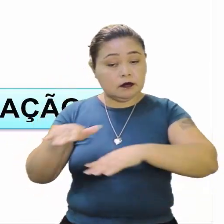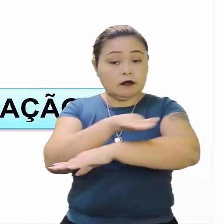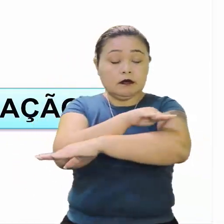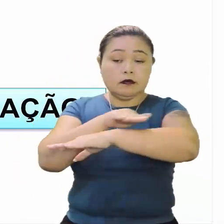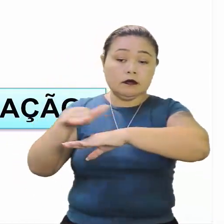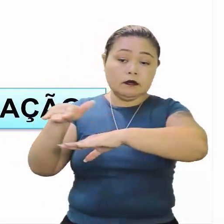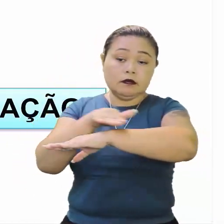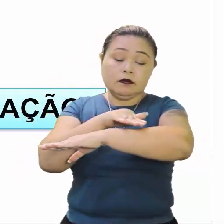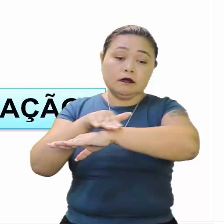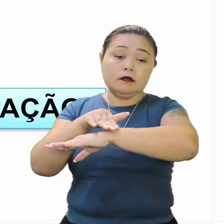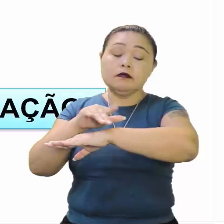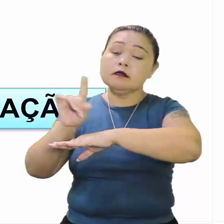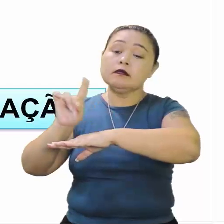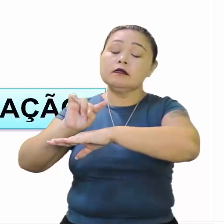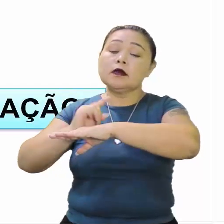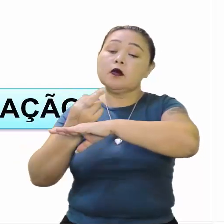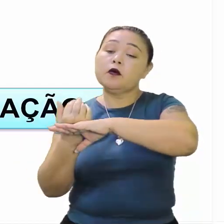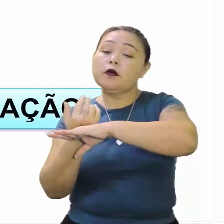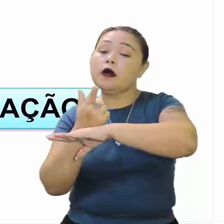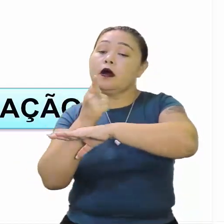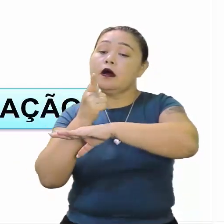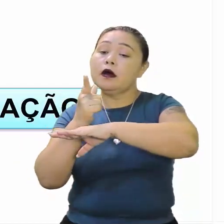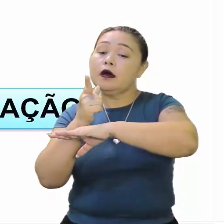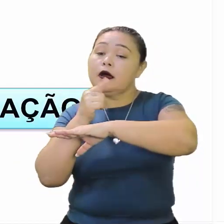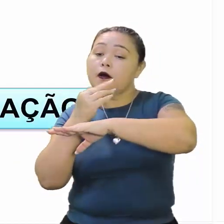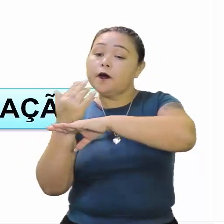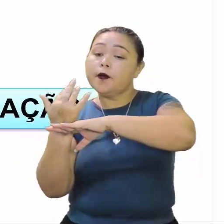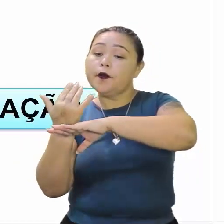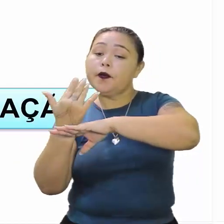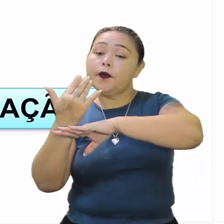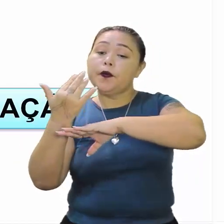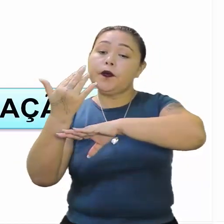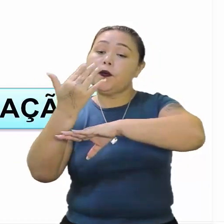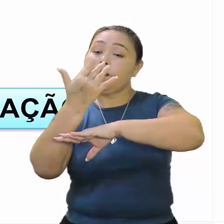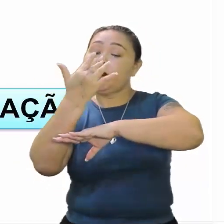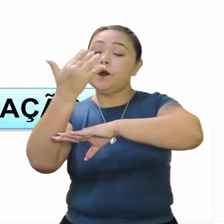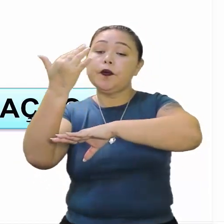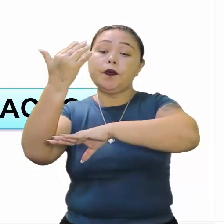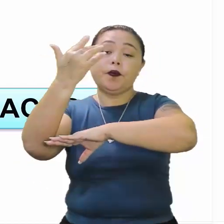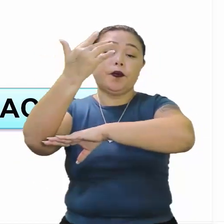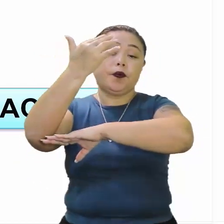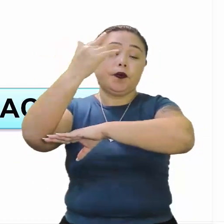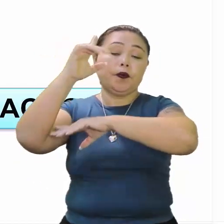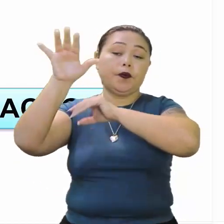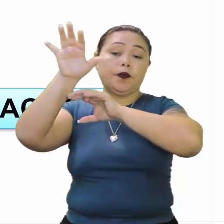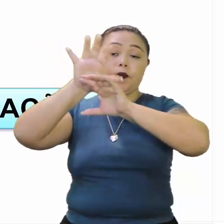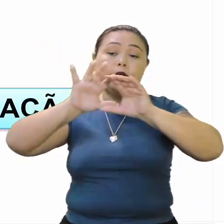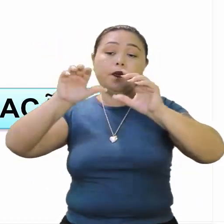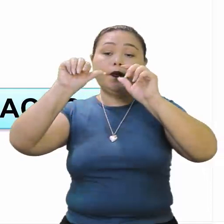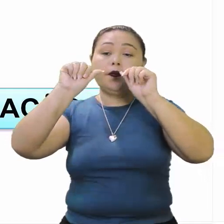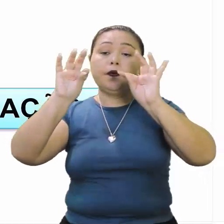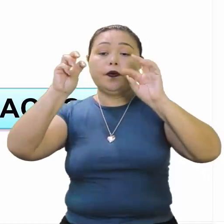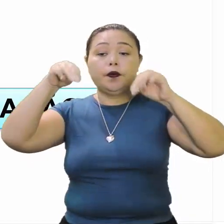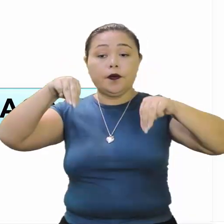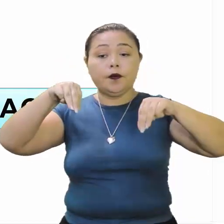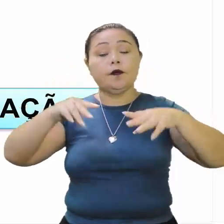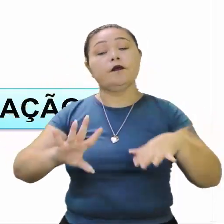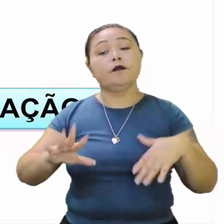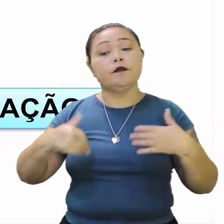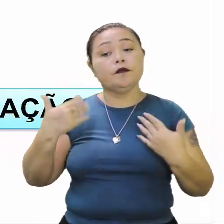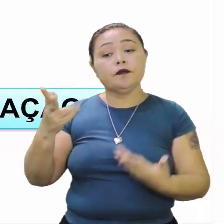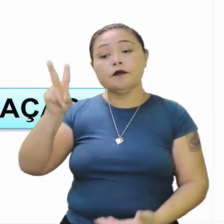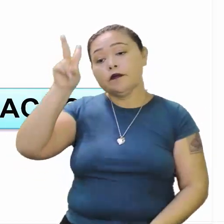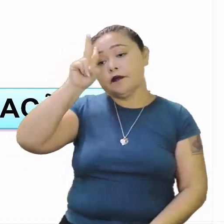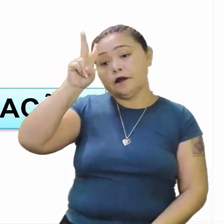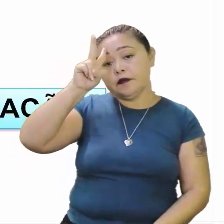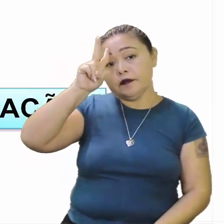da Terra, quando eles transpiram, então aí os vapores vão para a atmosfera. Valeu? Então, lembrando